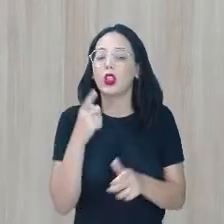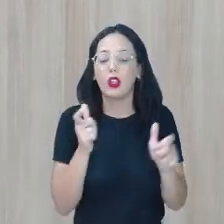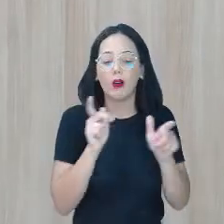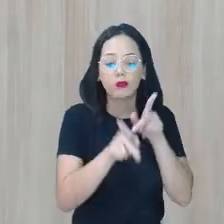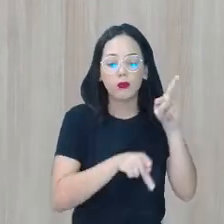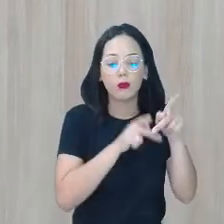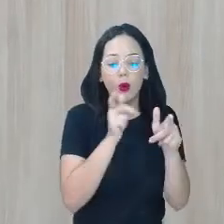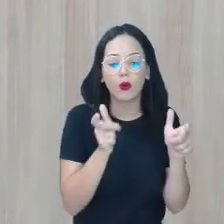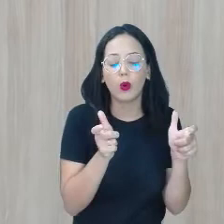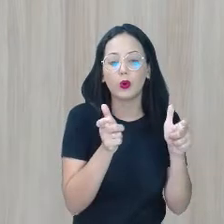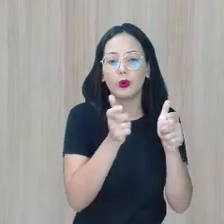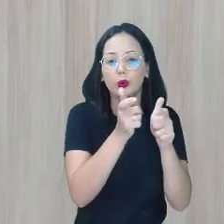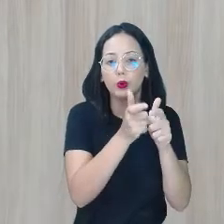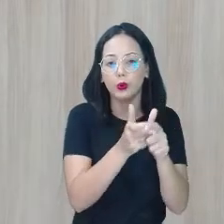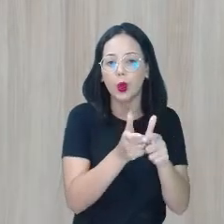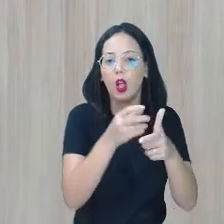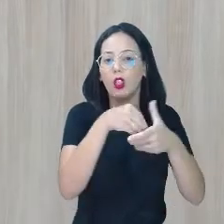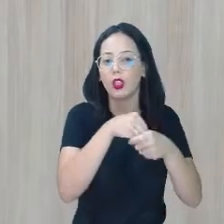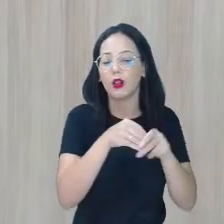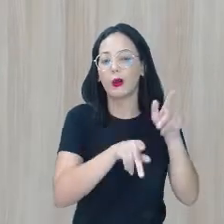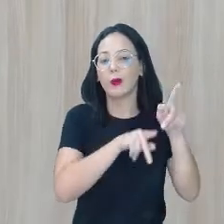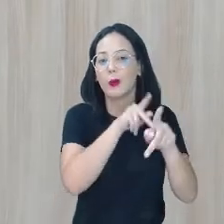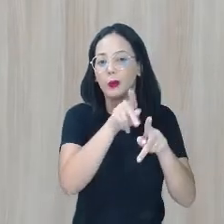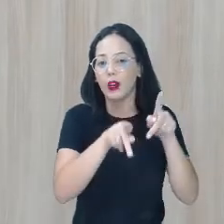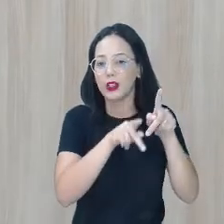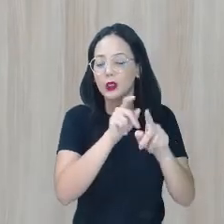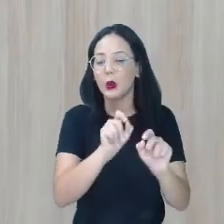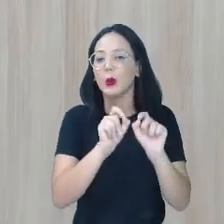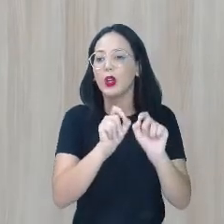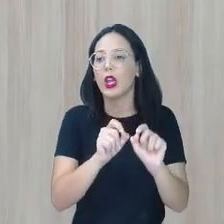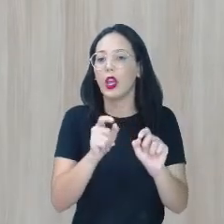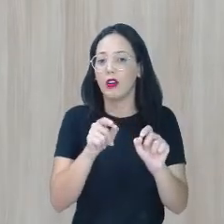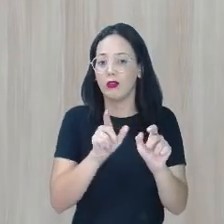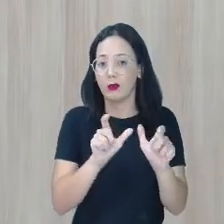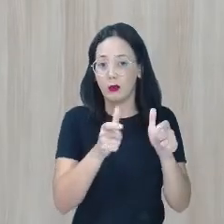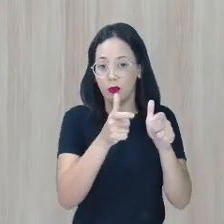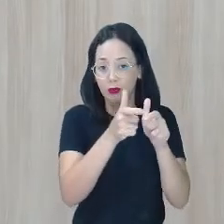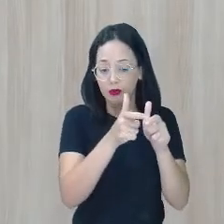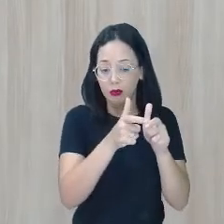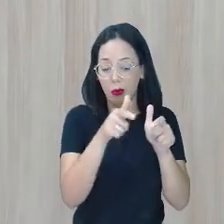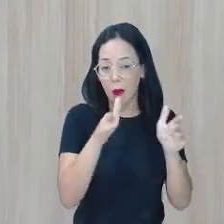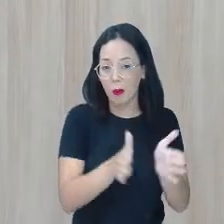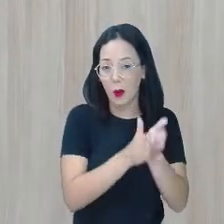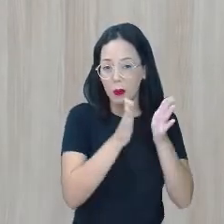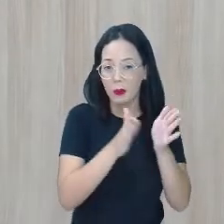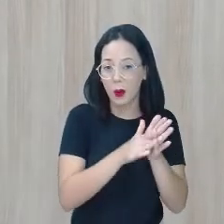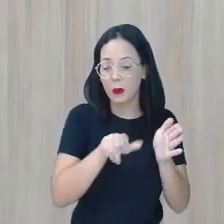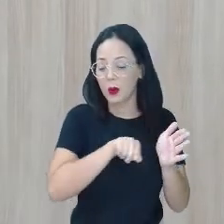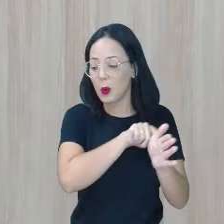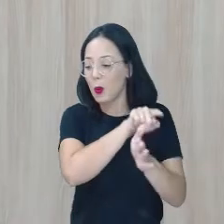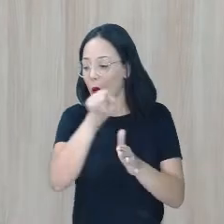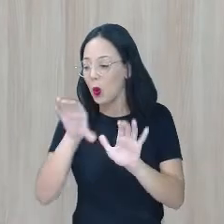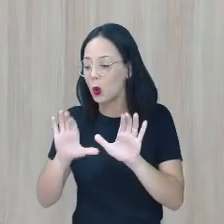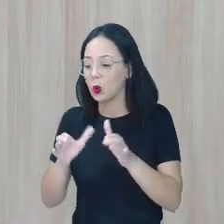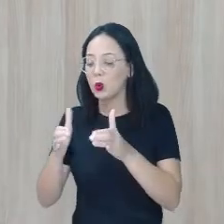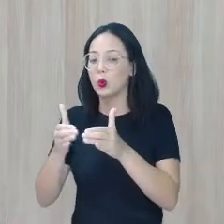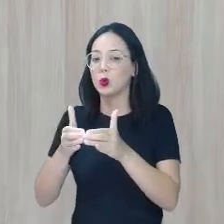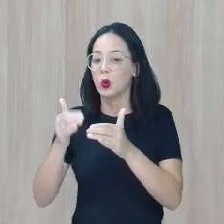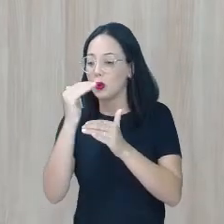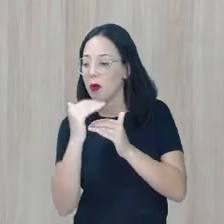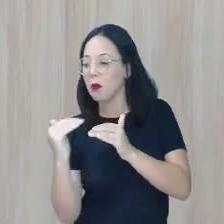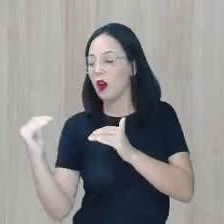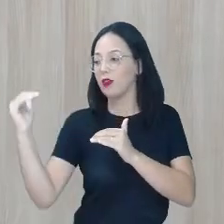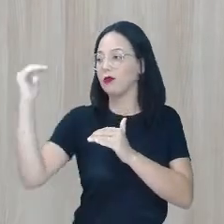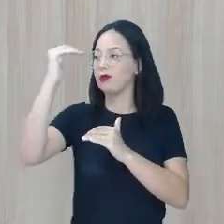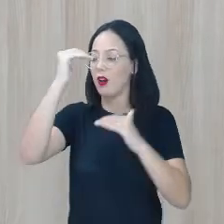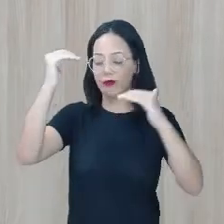minoria na população que detinha, né, mais privilégios e terminava assim